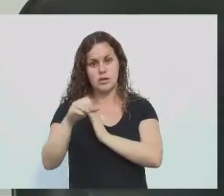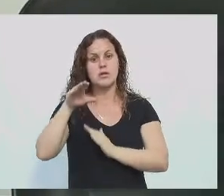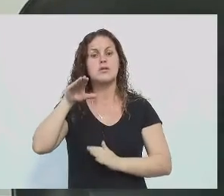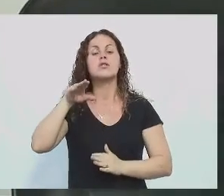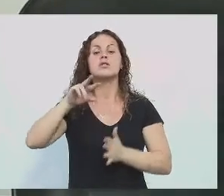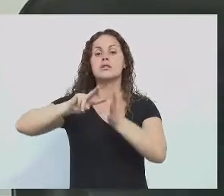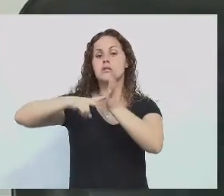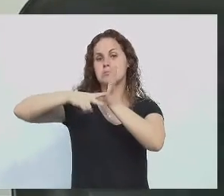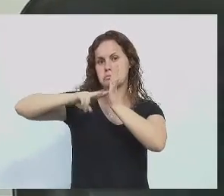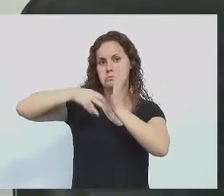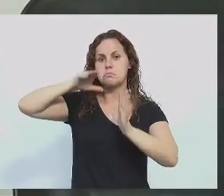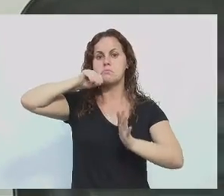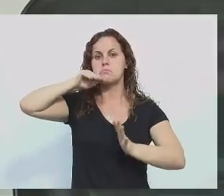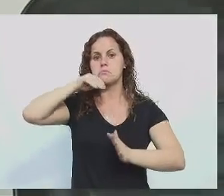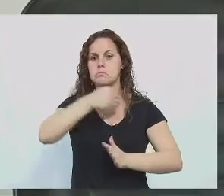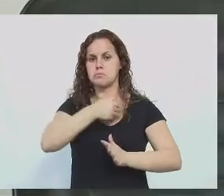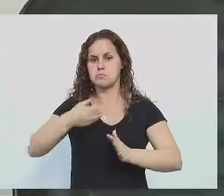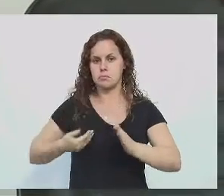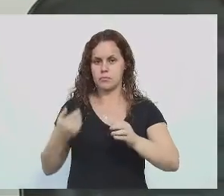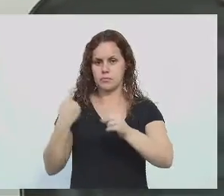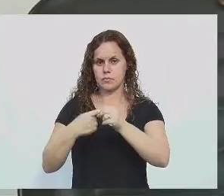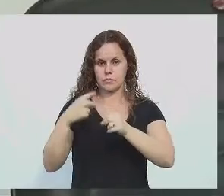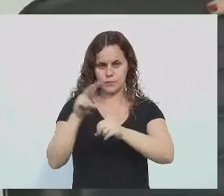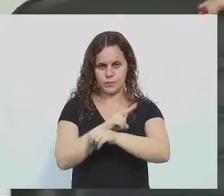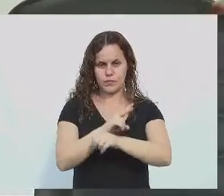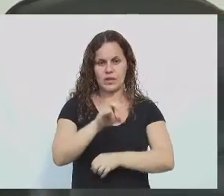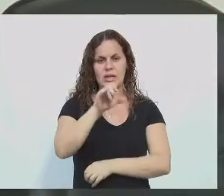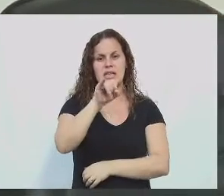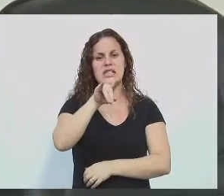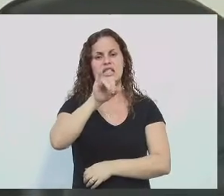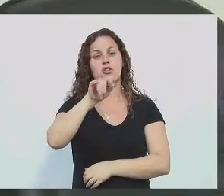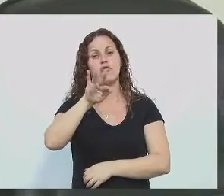Servidores Públicos Municipais de Viçosa, SINFUP,